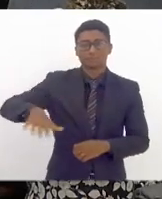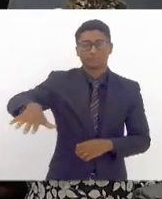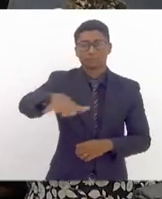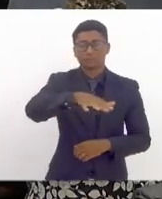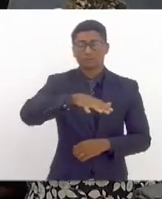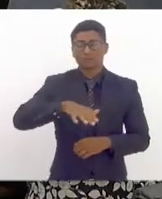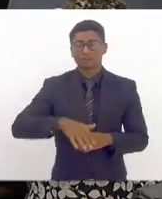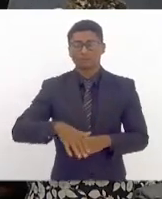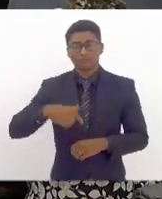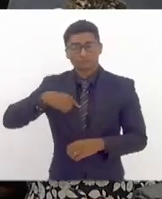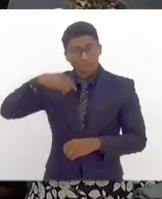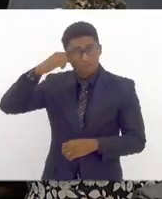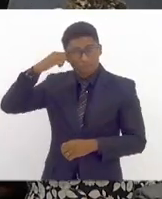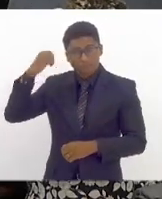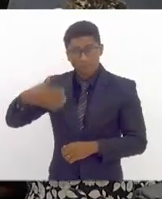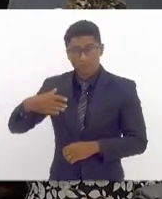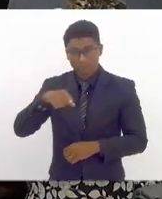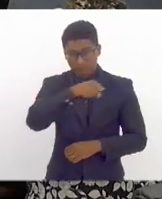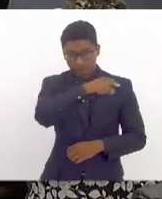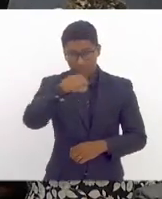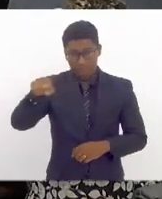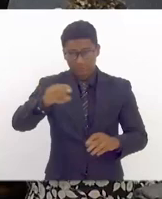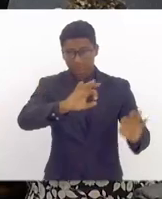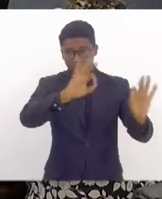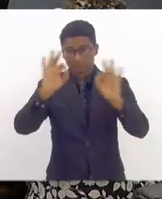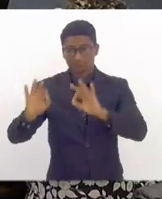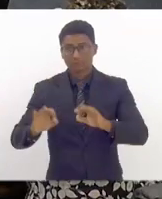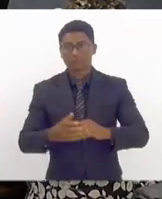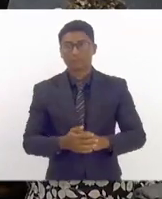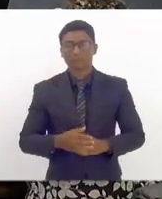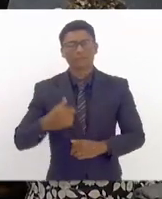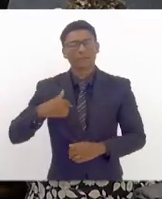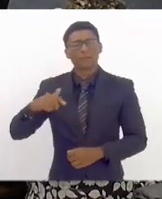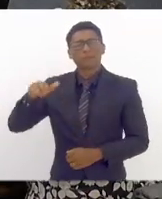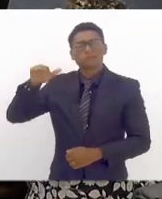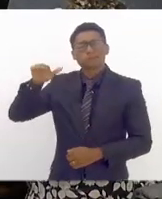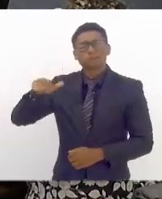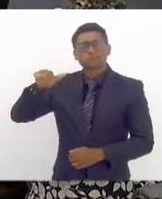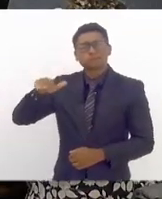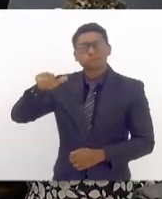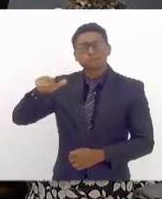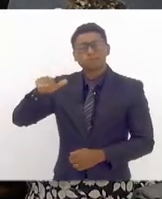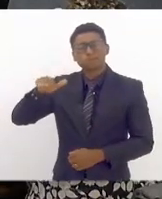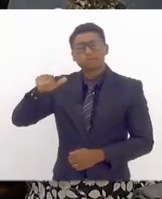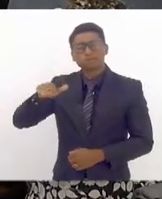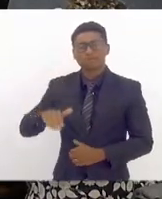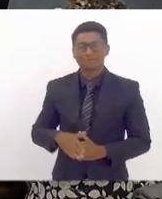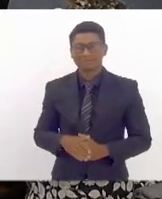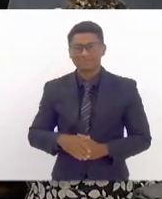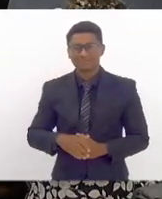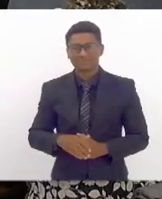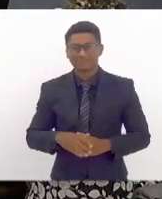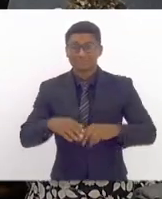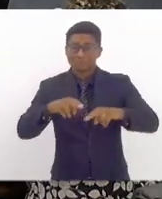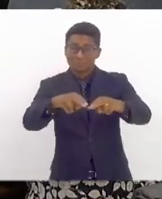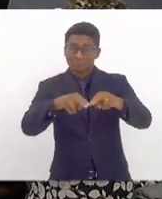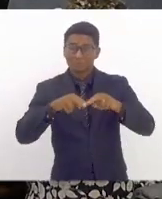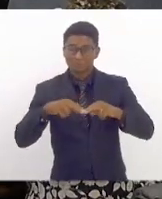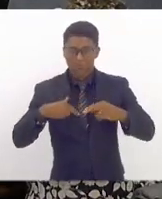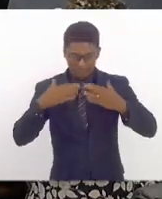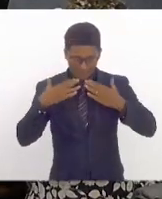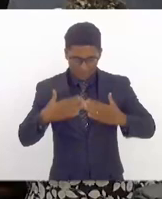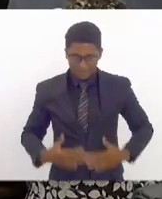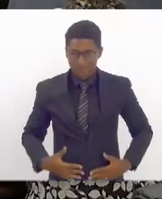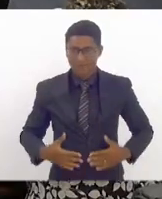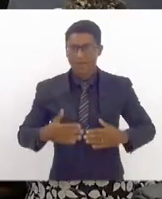eu vou me descrever para quem tá nos assistindo eu sou pequena quase um minion por isso que eu vim de vestido branco